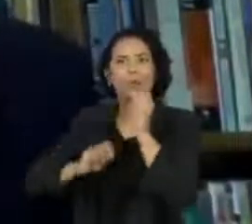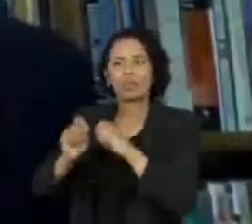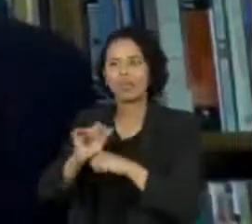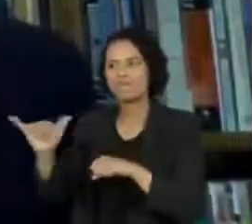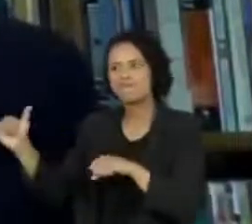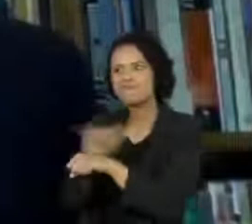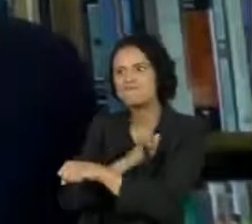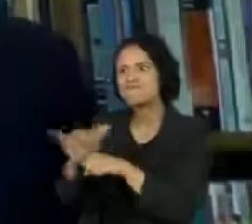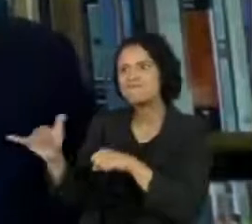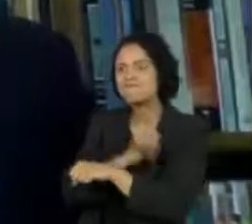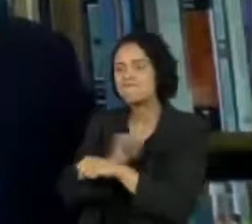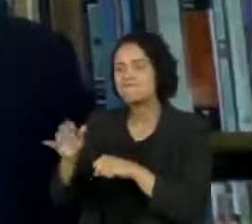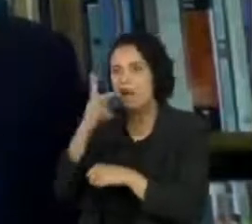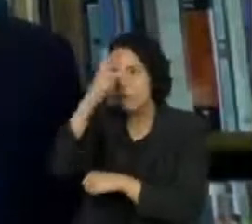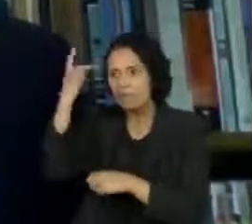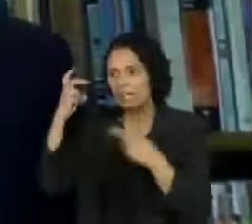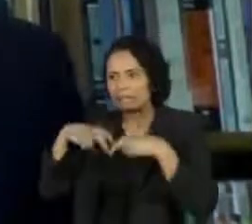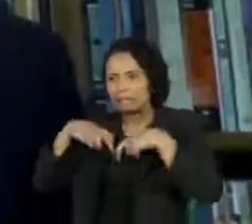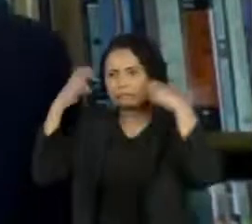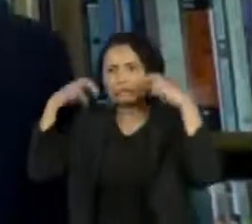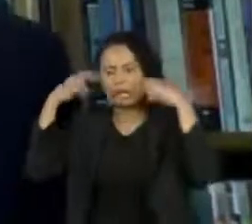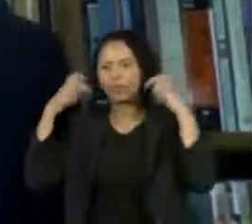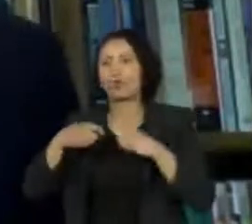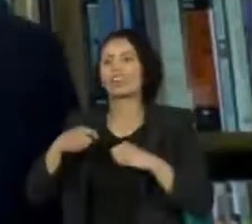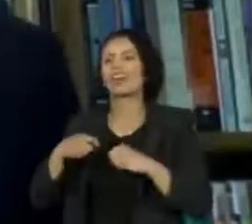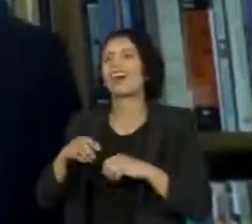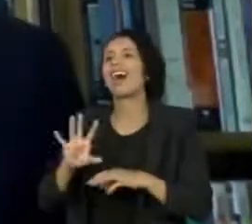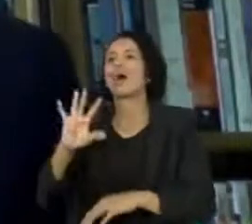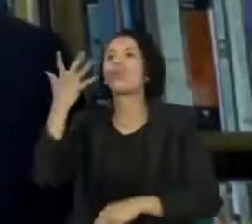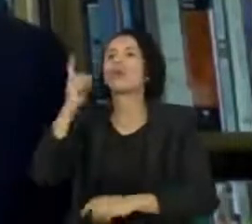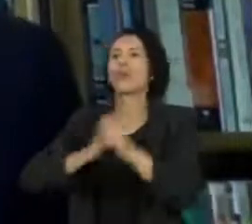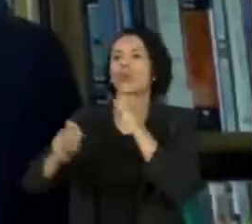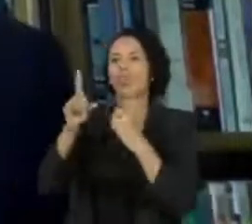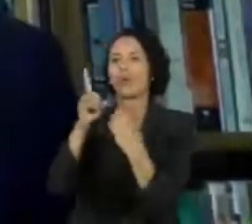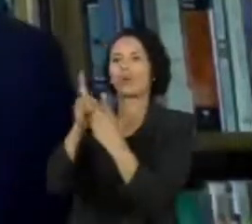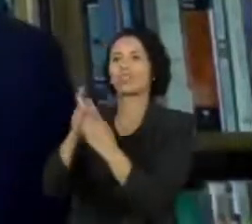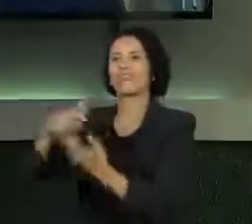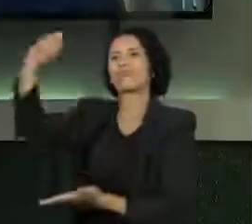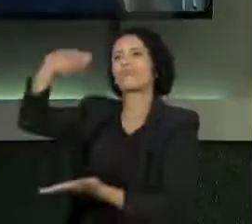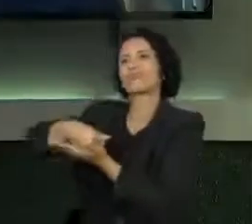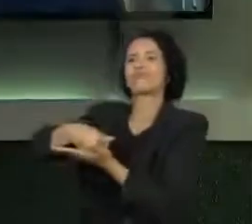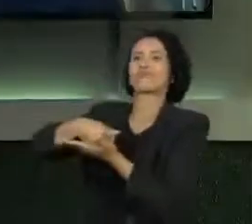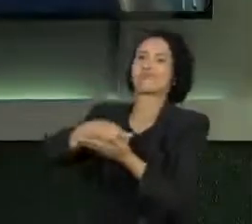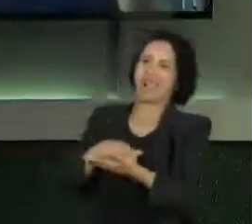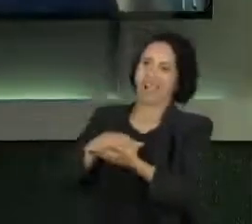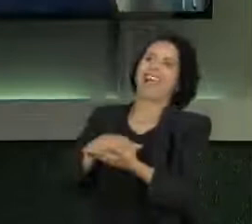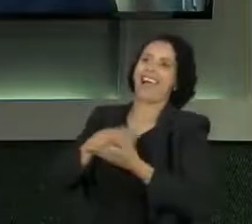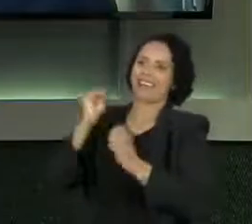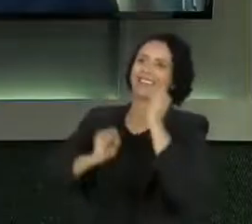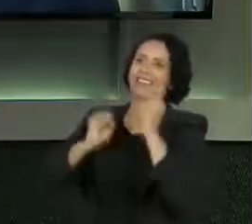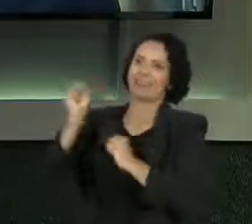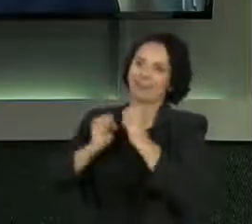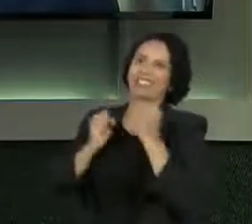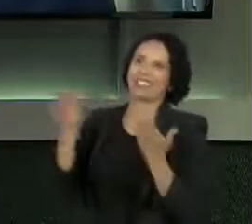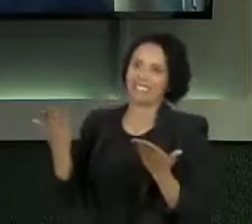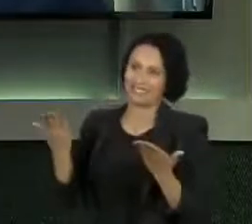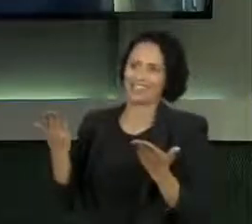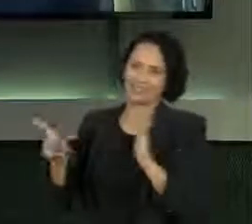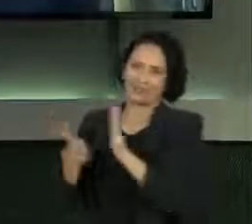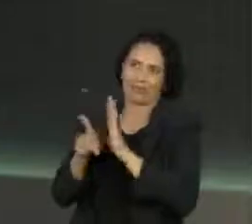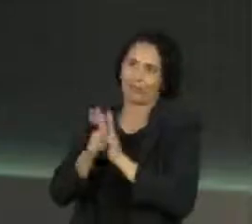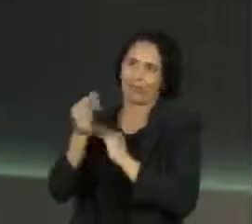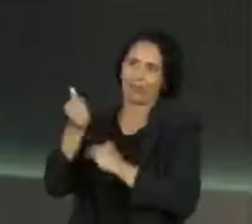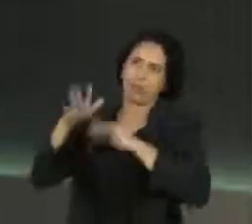de constrangimento para receber a dívida pelo meio, infelizmente, ainda mais barato, que é o da cobrança